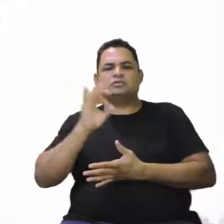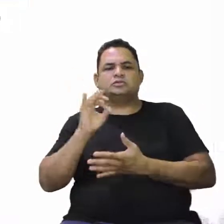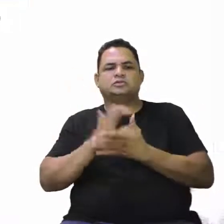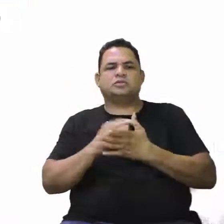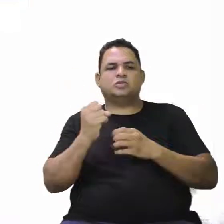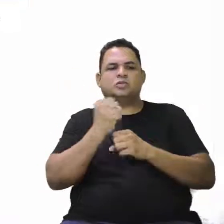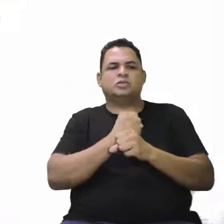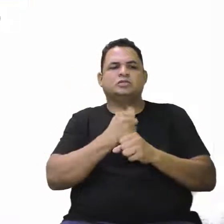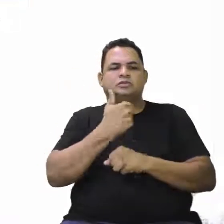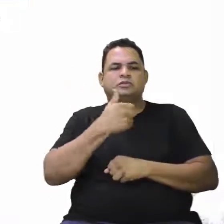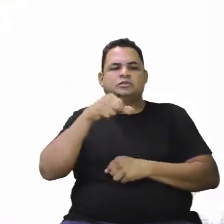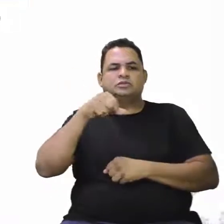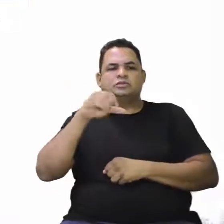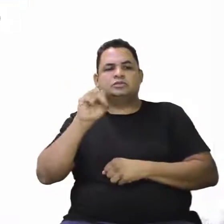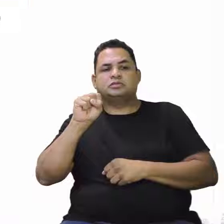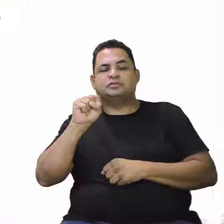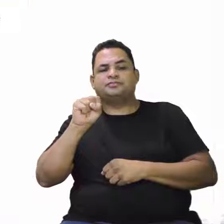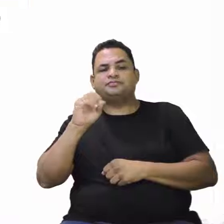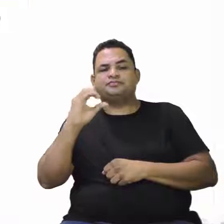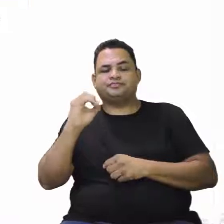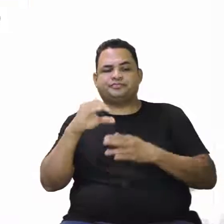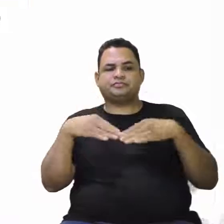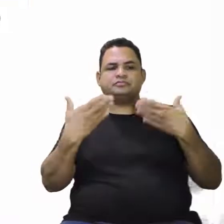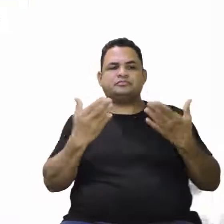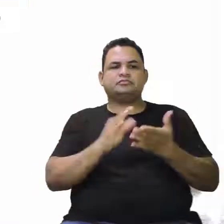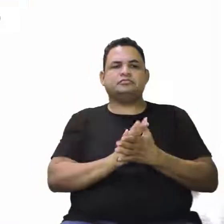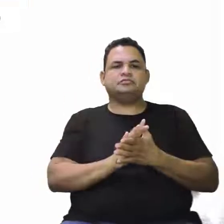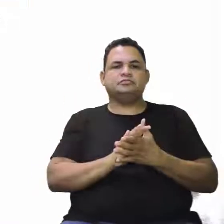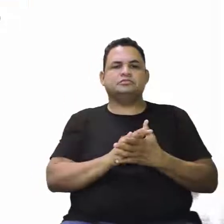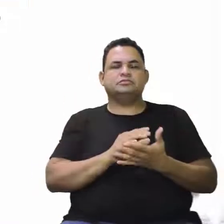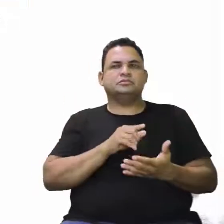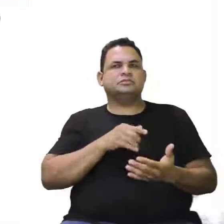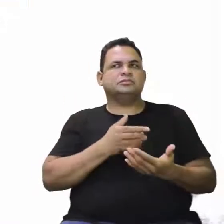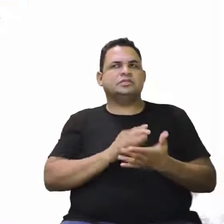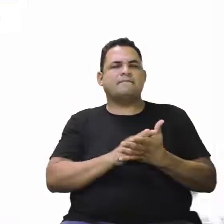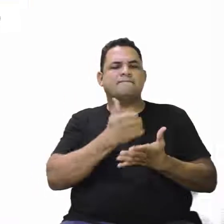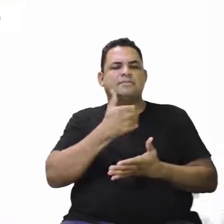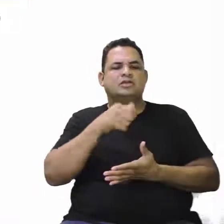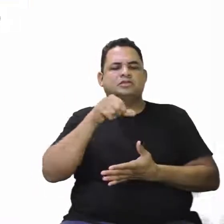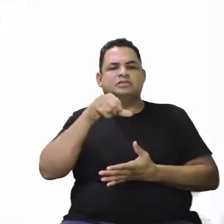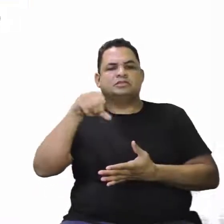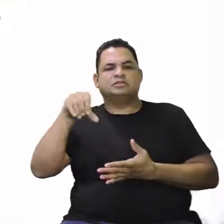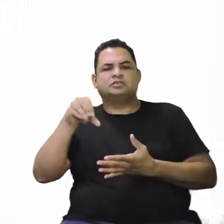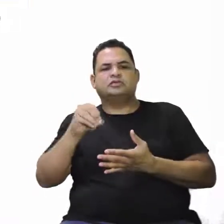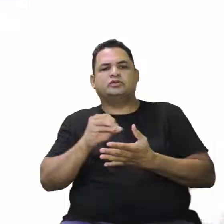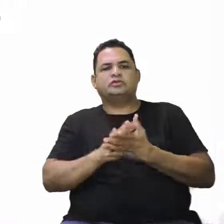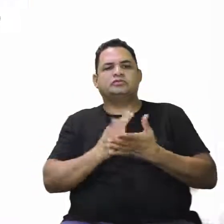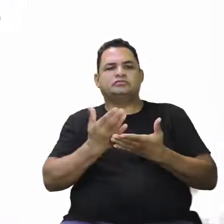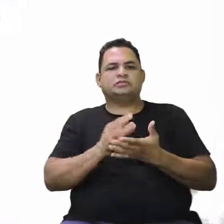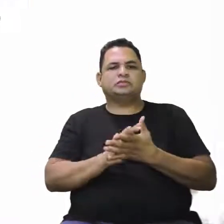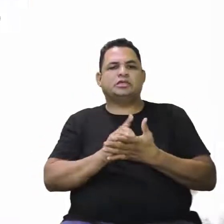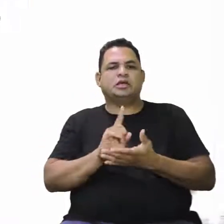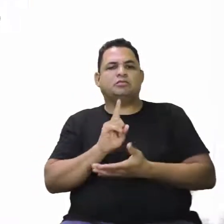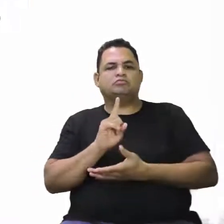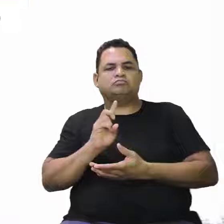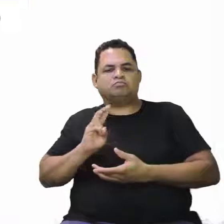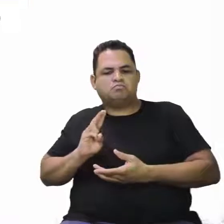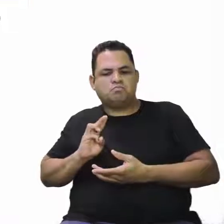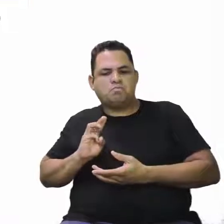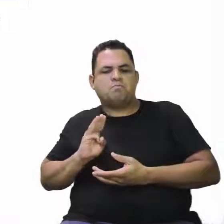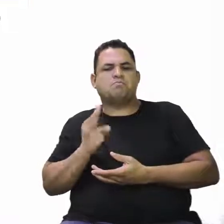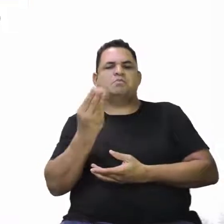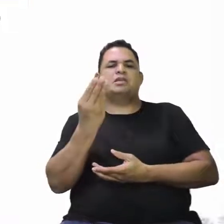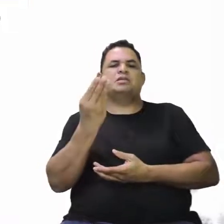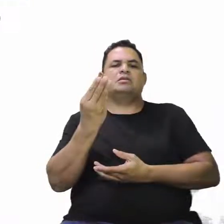1980, certo? E de 1990, a população de Rondônia já era de 1.130.000.